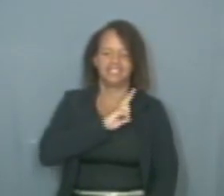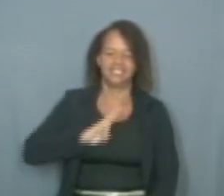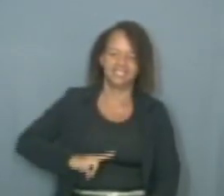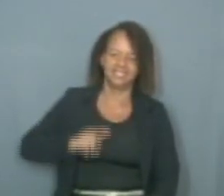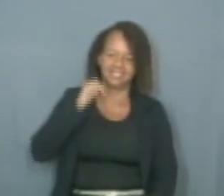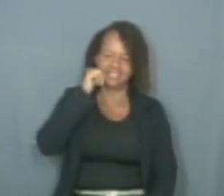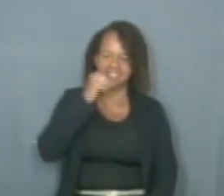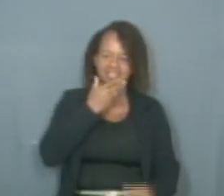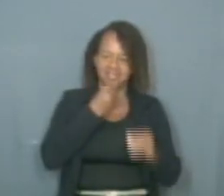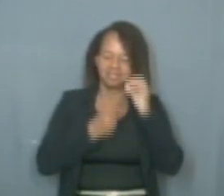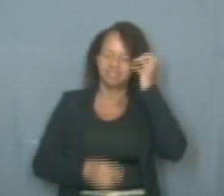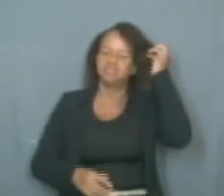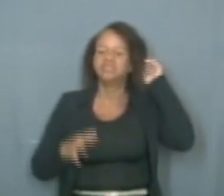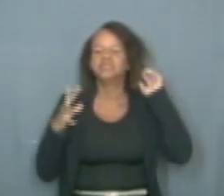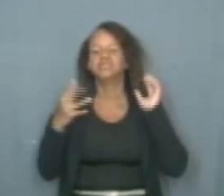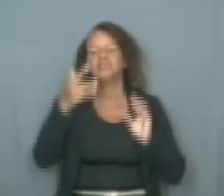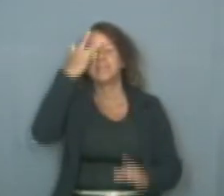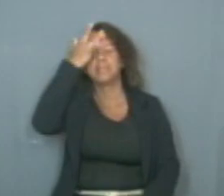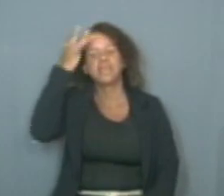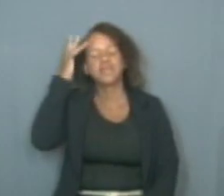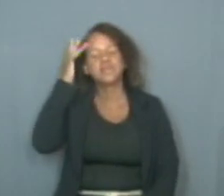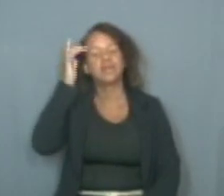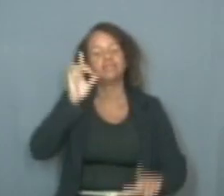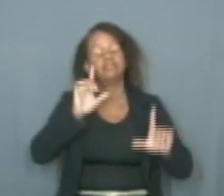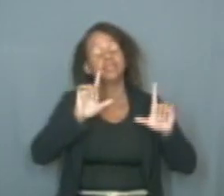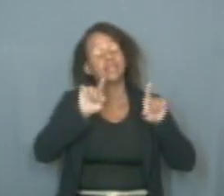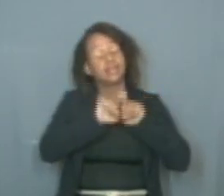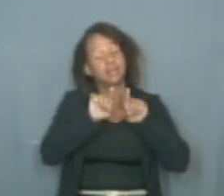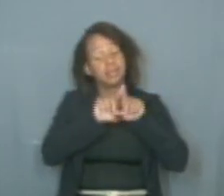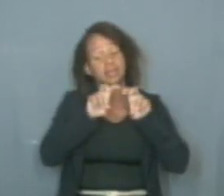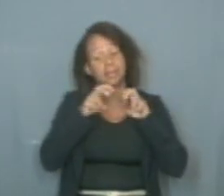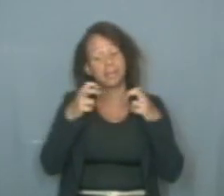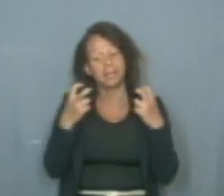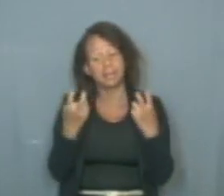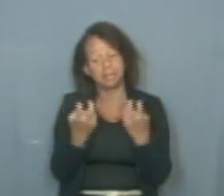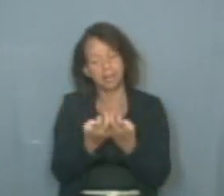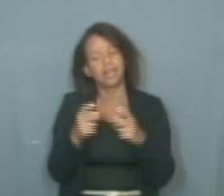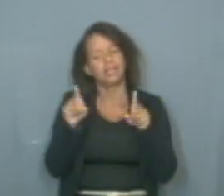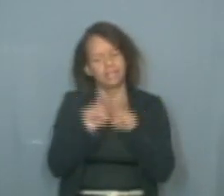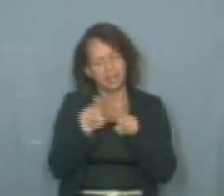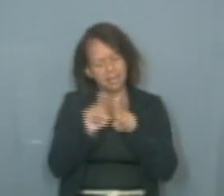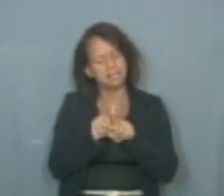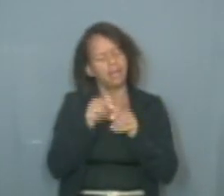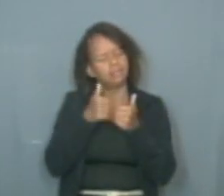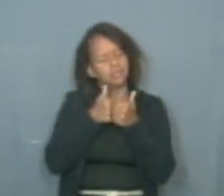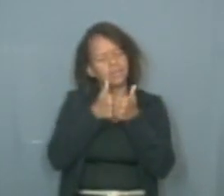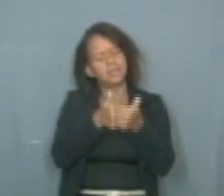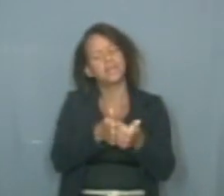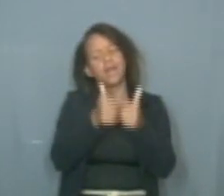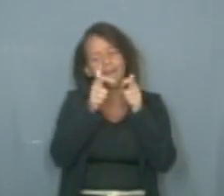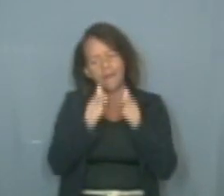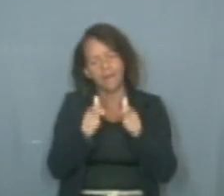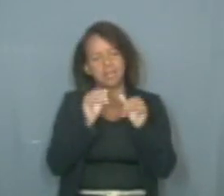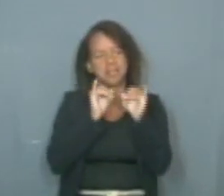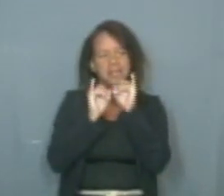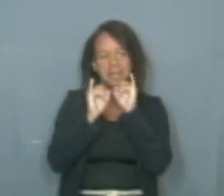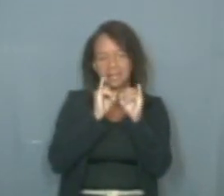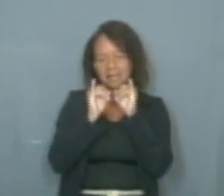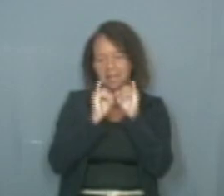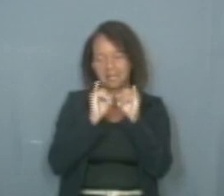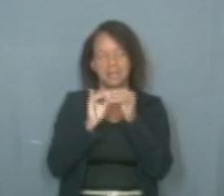vereadoras, todas as pessoas que nos assistem aqui na galeria e mais aquelas que nos acompanham pela